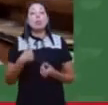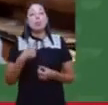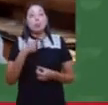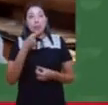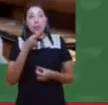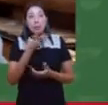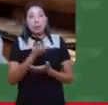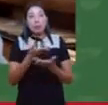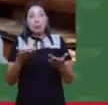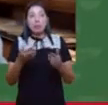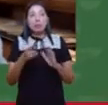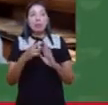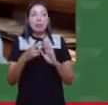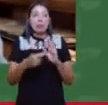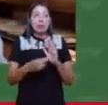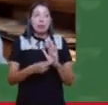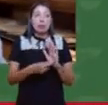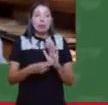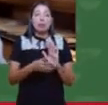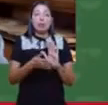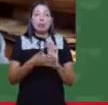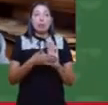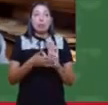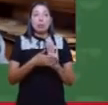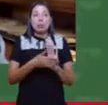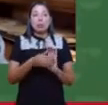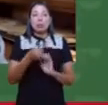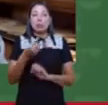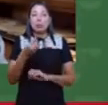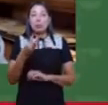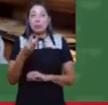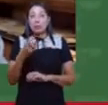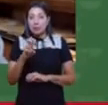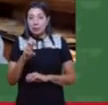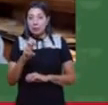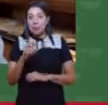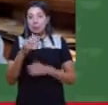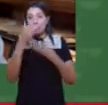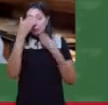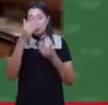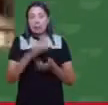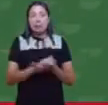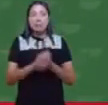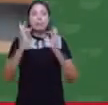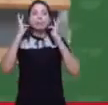a dizer sobre o relatório da PEC 135. Muito obrigado.